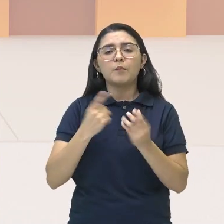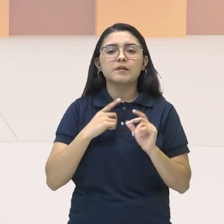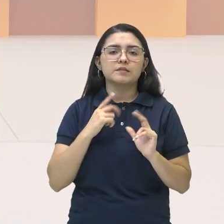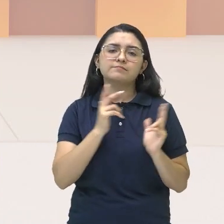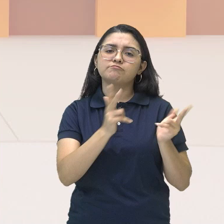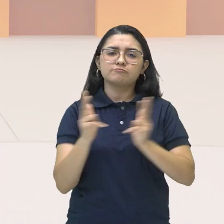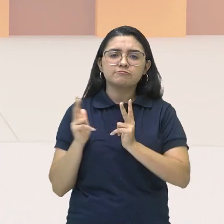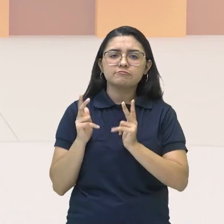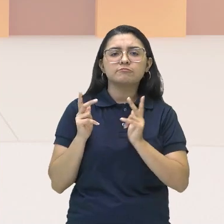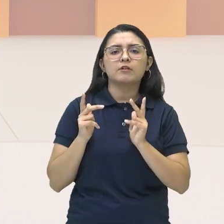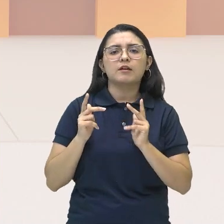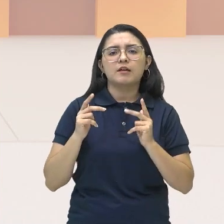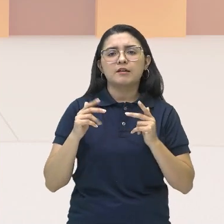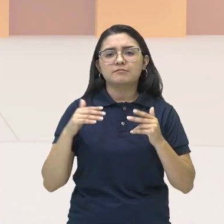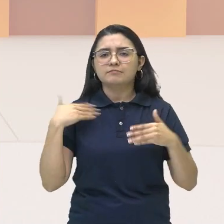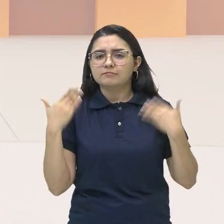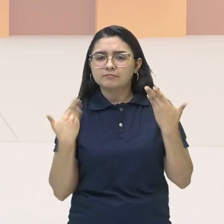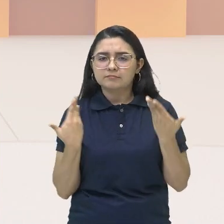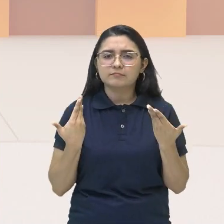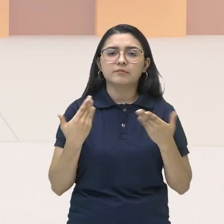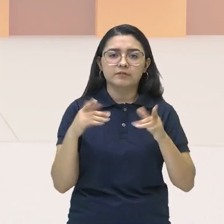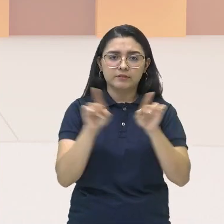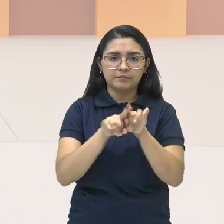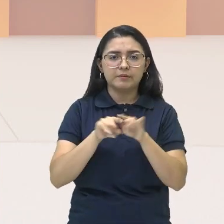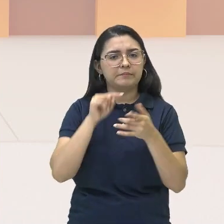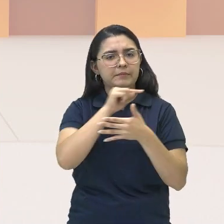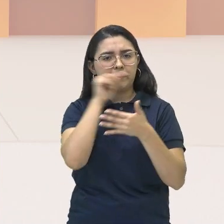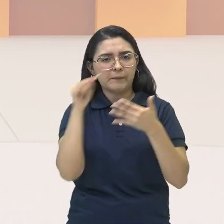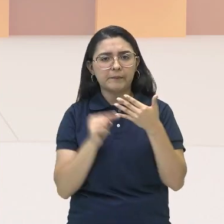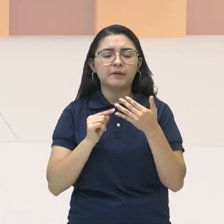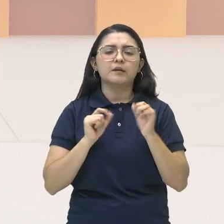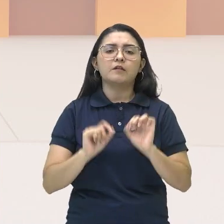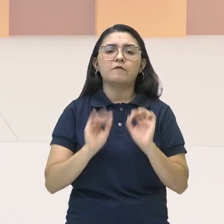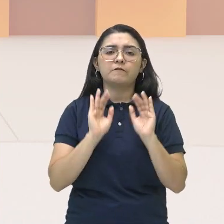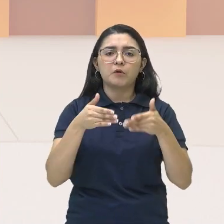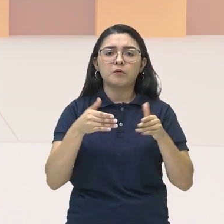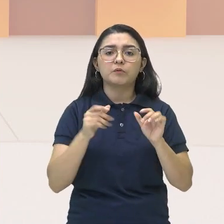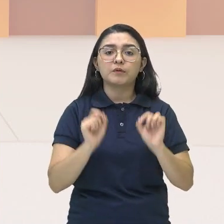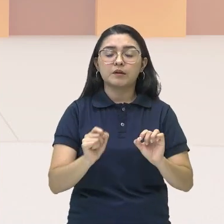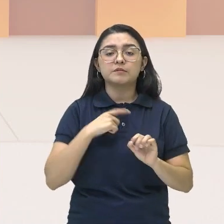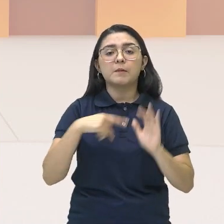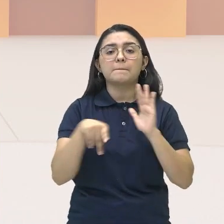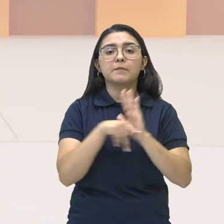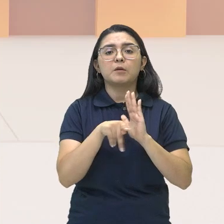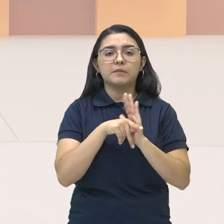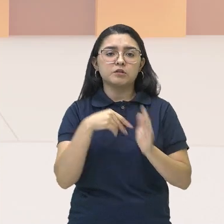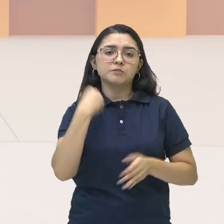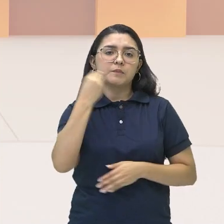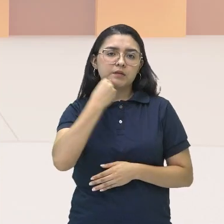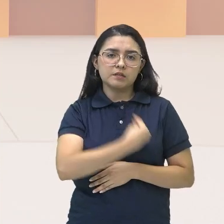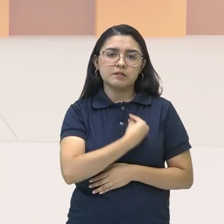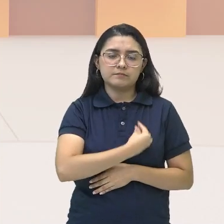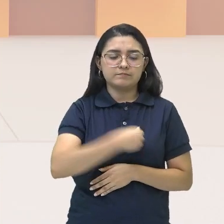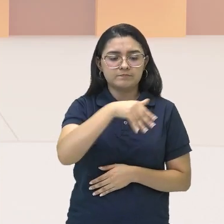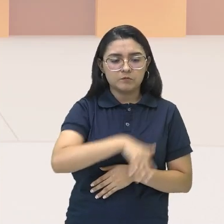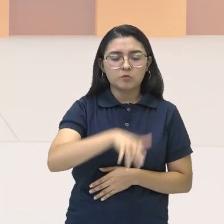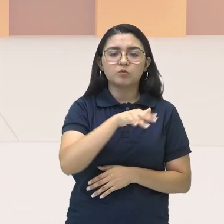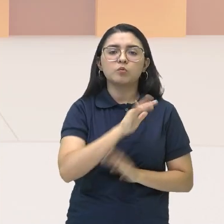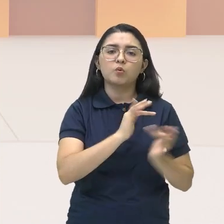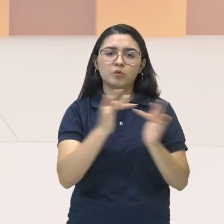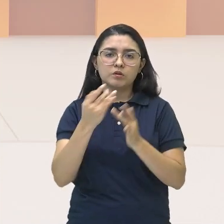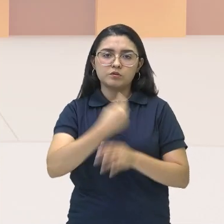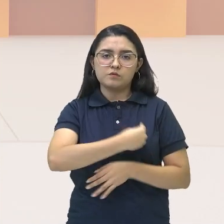divertir, o seu lazer. Tudo isso aí também está voltado para a sua realidade, né, na qual ele